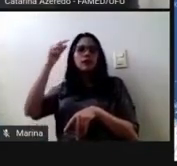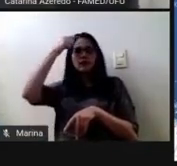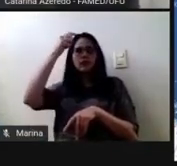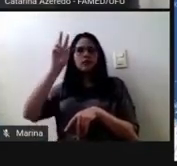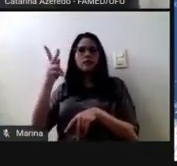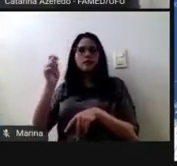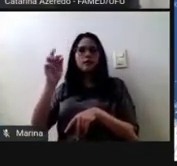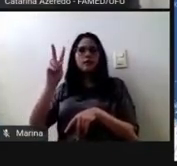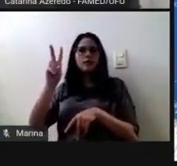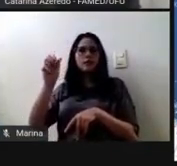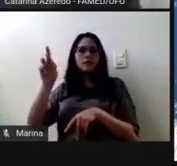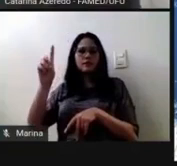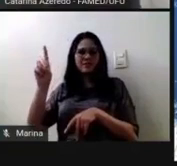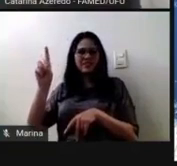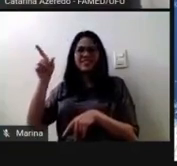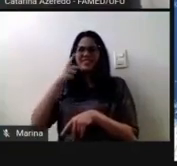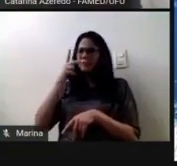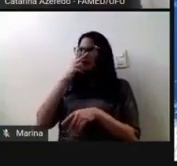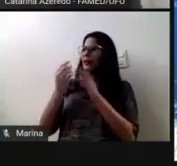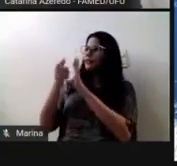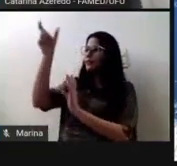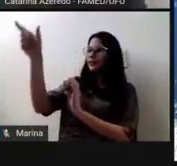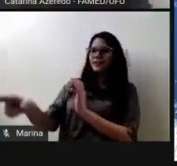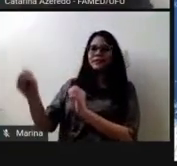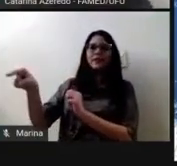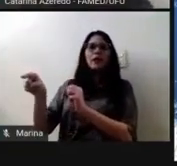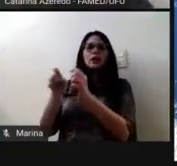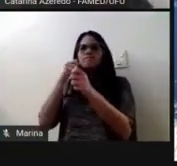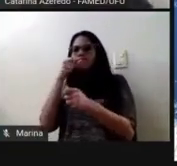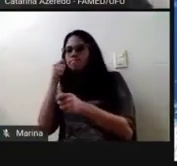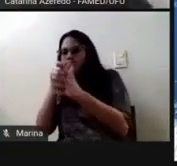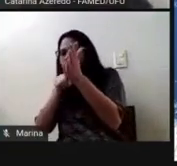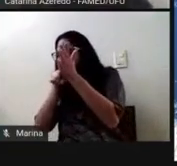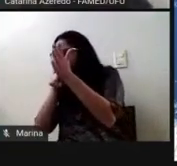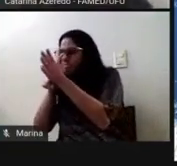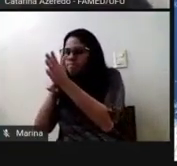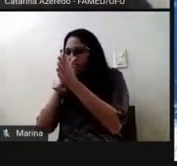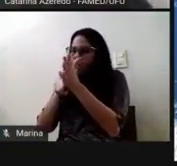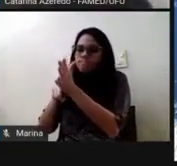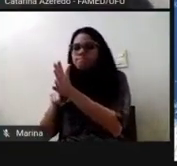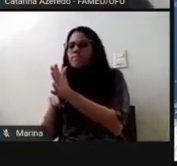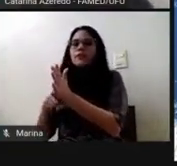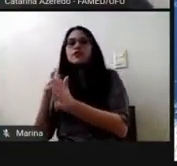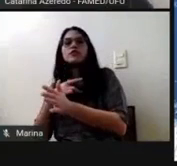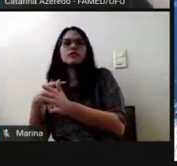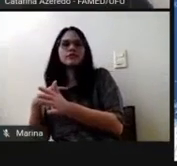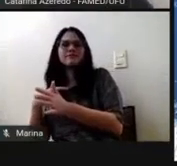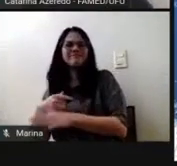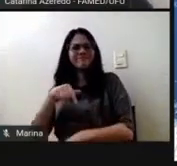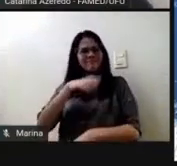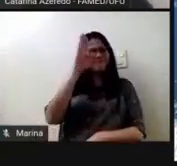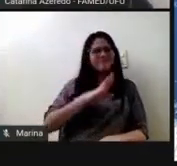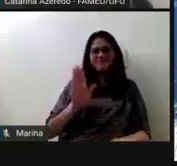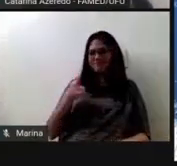do detetive de saúde, que nada mais é do que o nosso agente comunitário de saúde, a gente já tem isso, né, desde a década